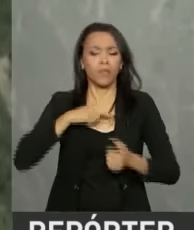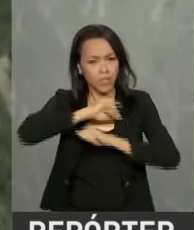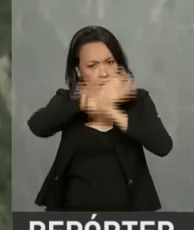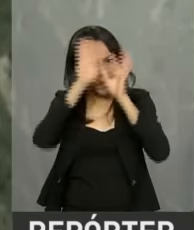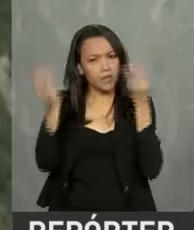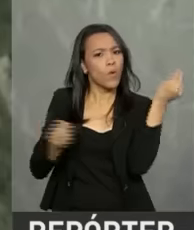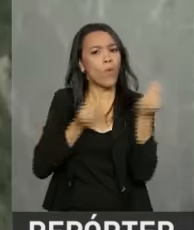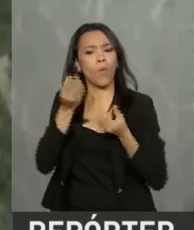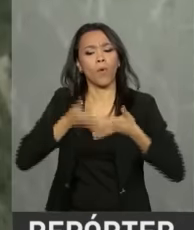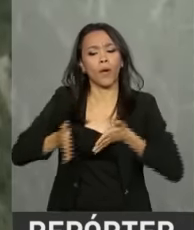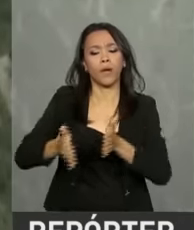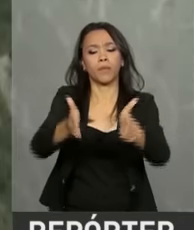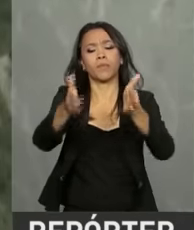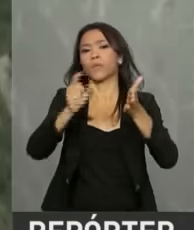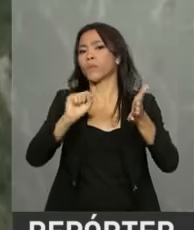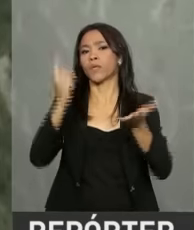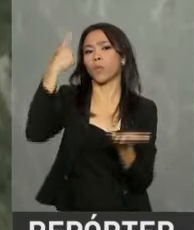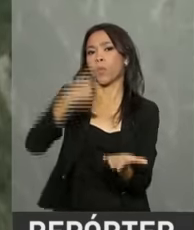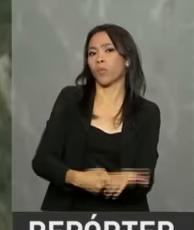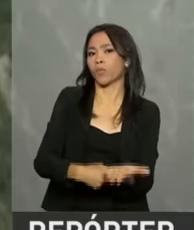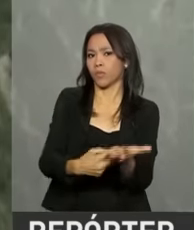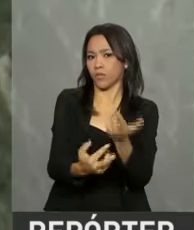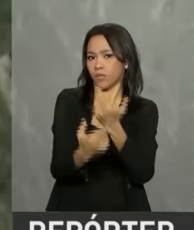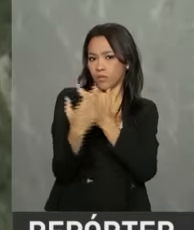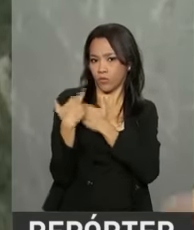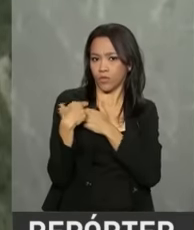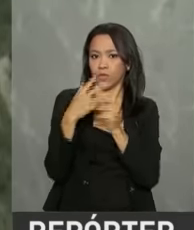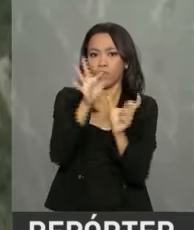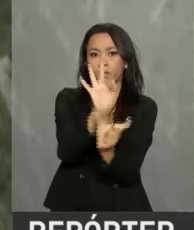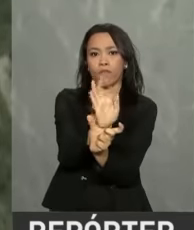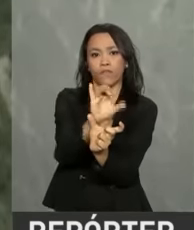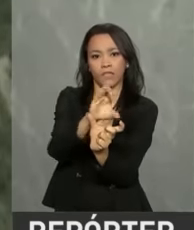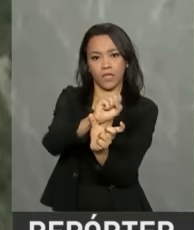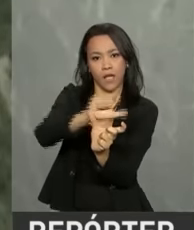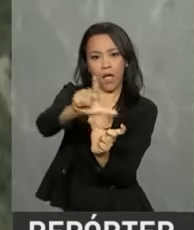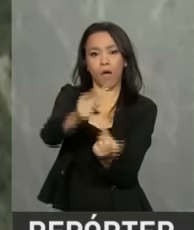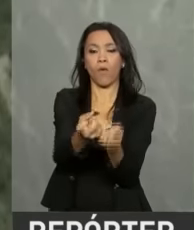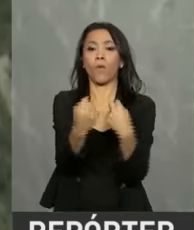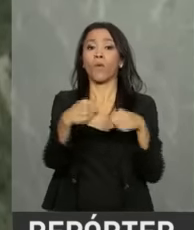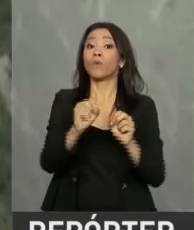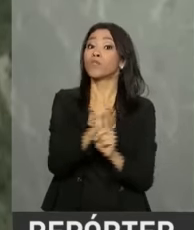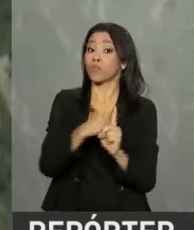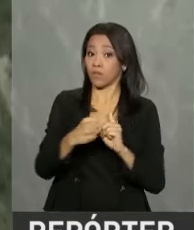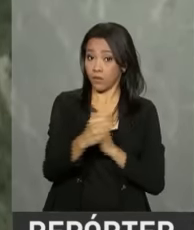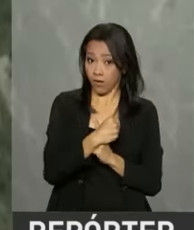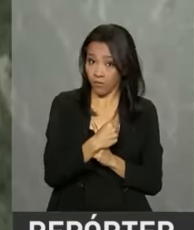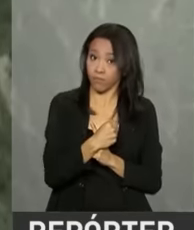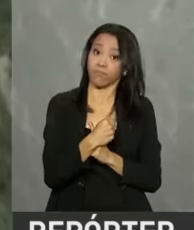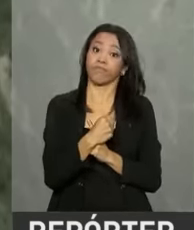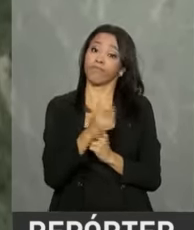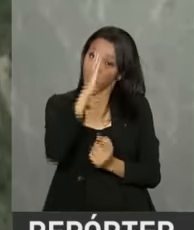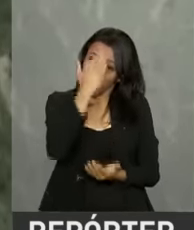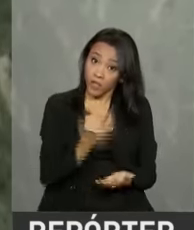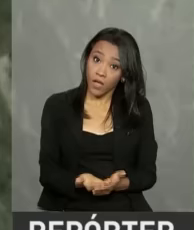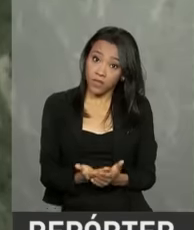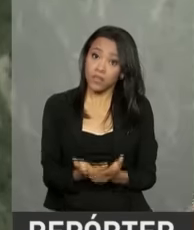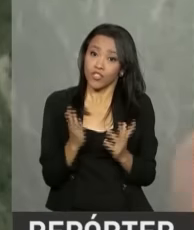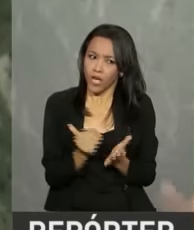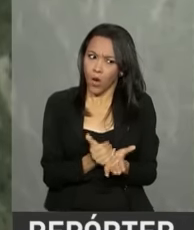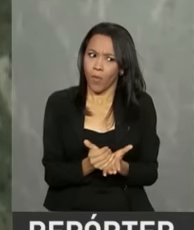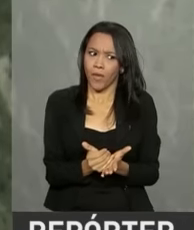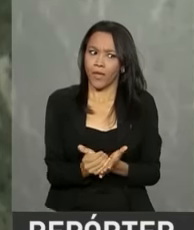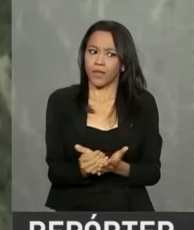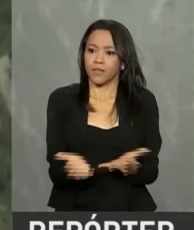seguir, o caminho da responsabilidade fiscal e da responsabilidade social. A confiança já começa